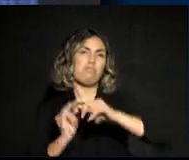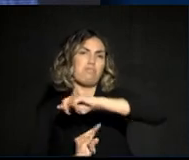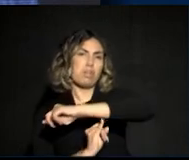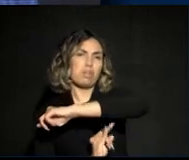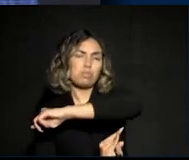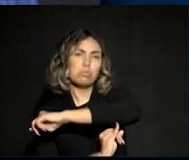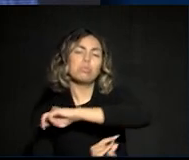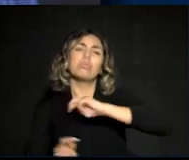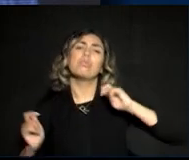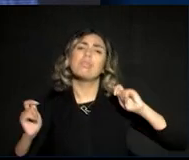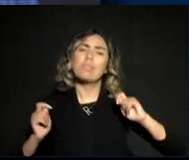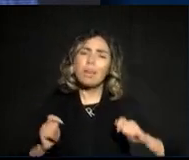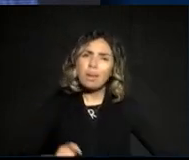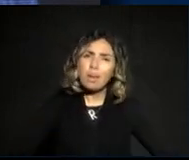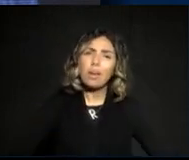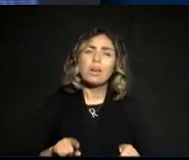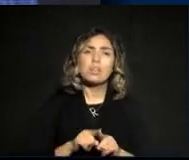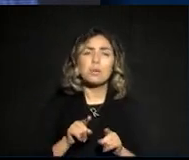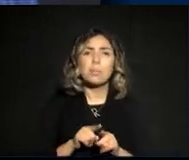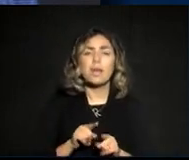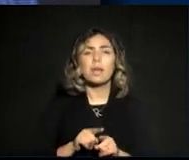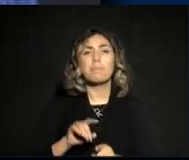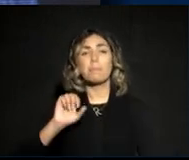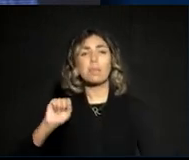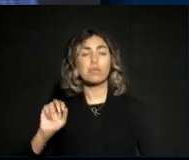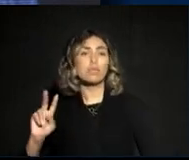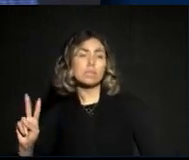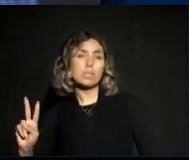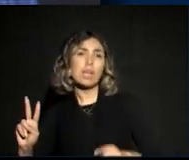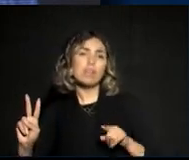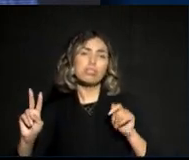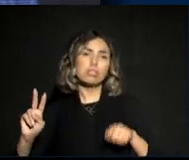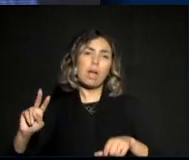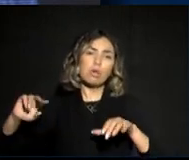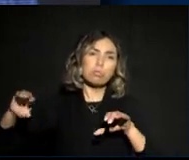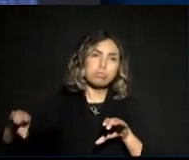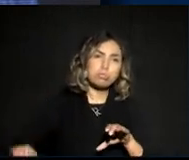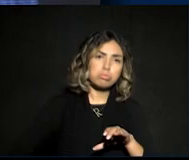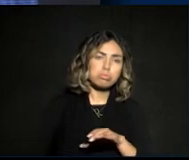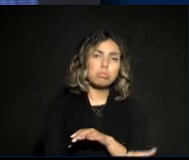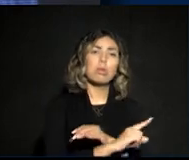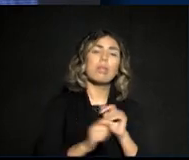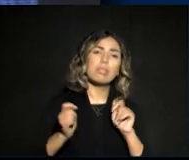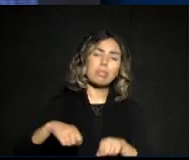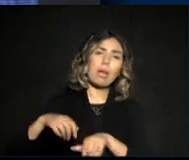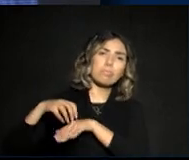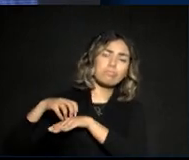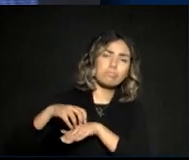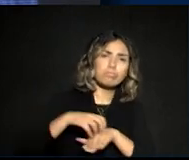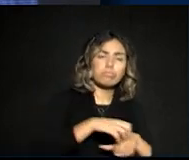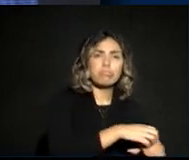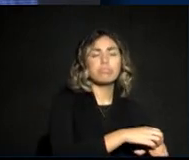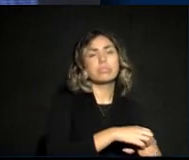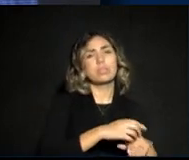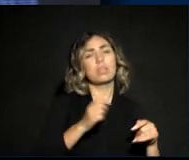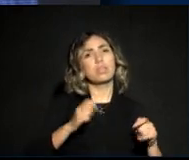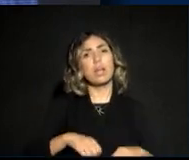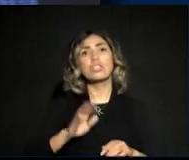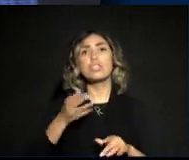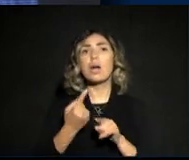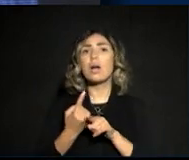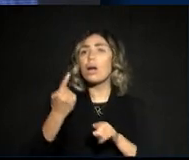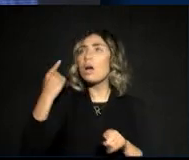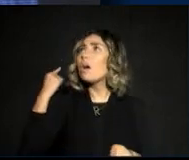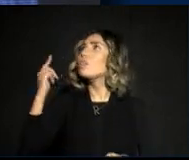alemoa você vai fazer a ligação é Santos São Vicente por meio do túnel do Mas isso você vai fazer a travessia seca Santos Guarujá algo que a